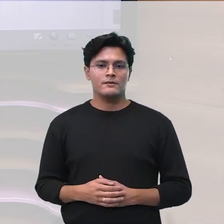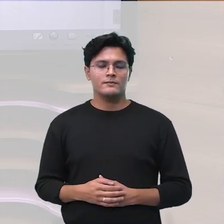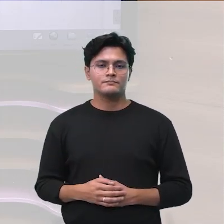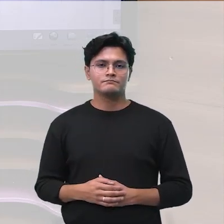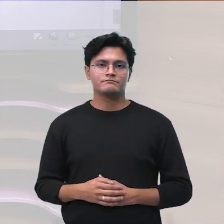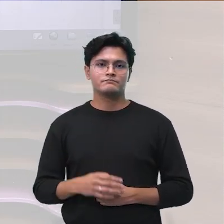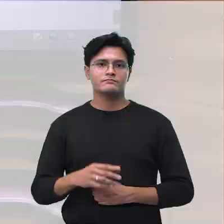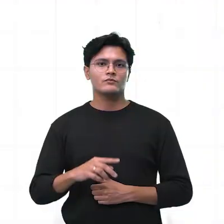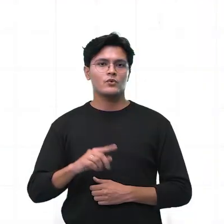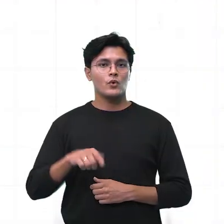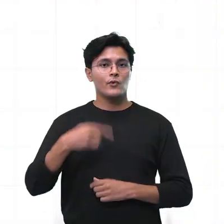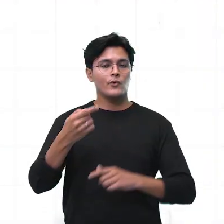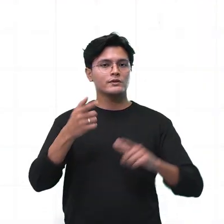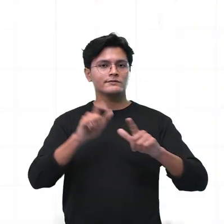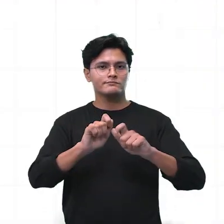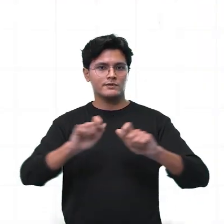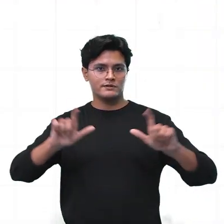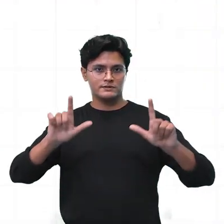cartela nós já temos aí, ó.